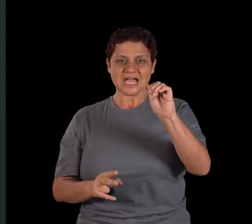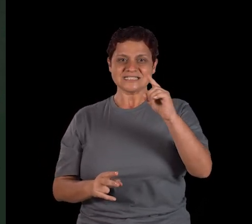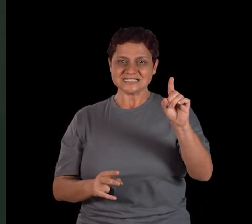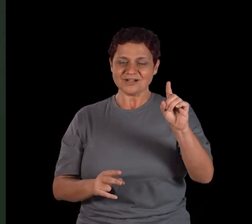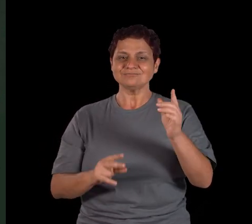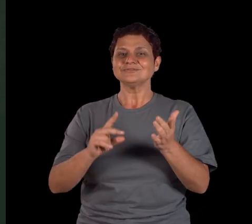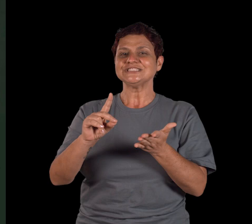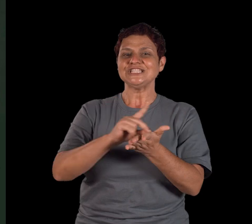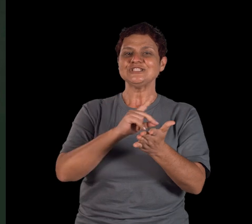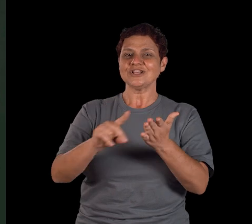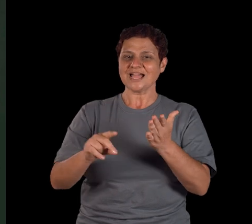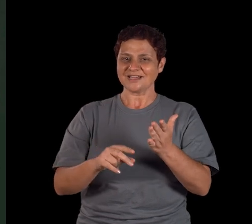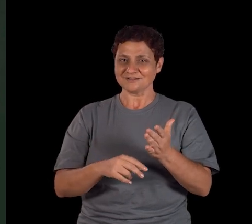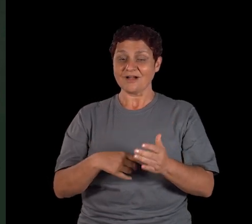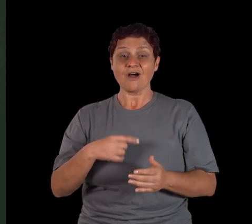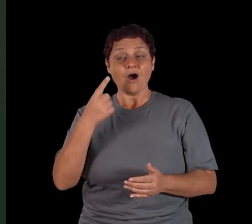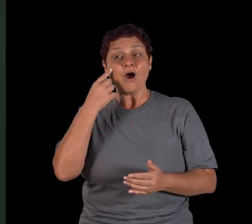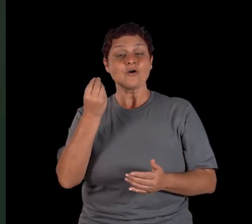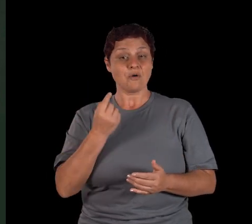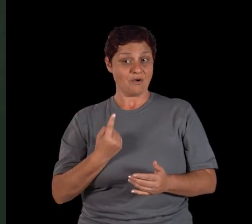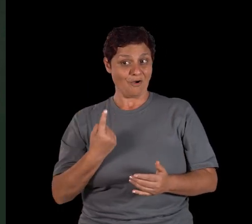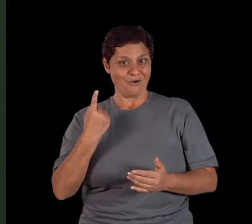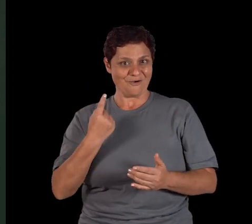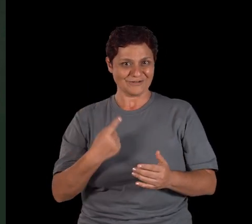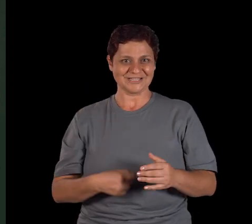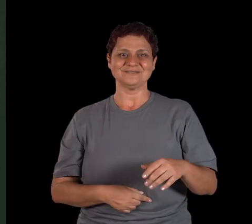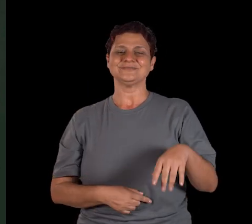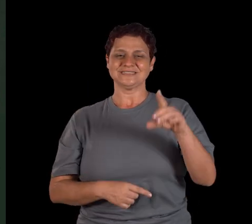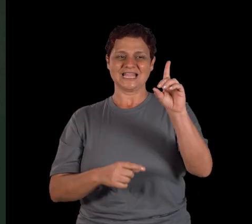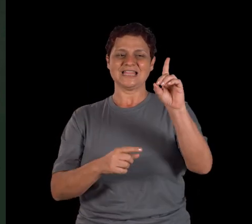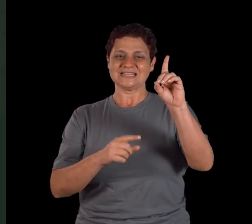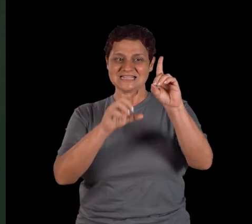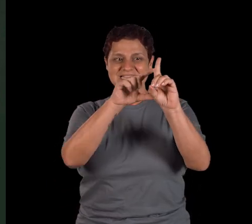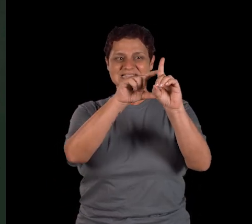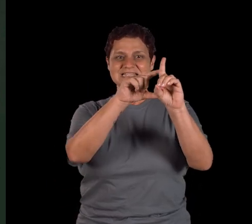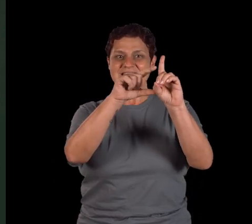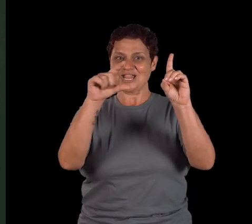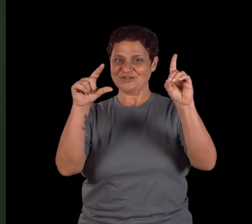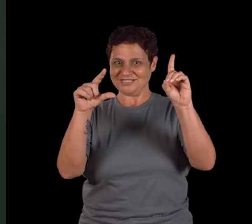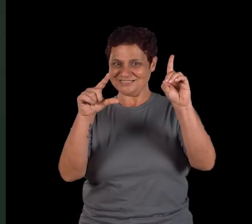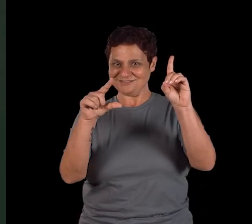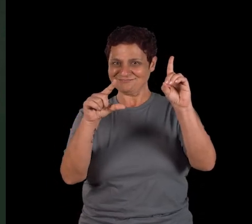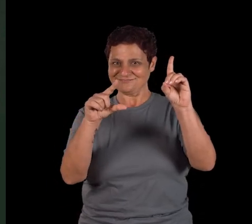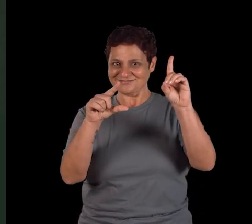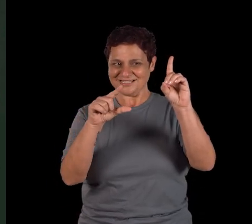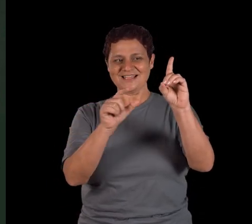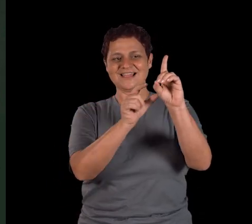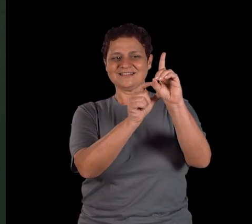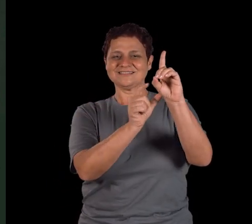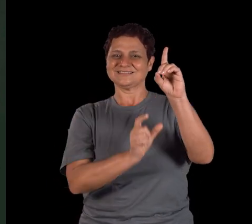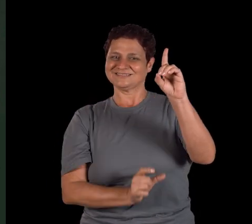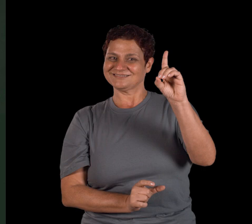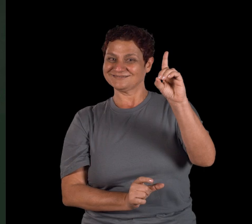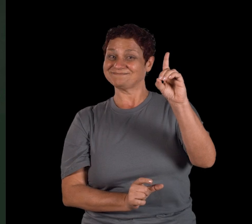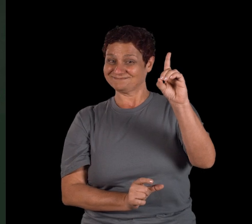dicionário. Faz assim, ó, produção, põe aí, denotação. Do D do denotação escreve dicionário.